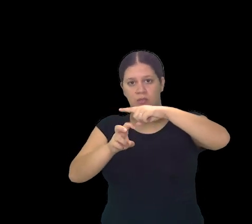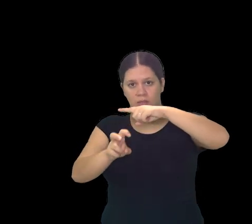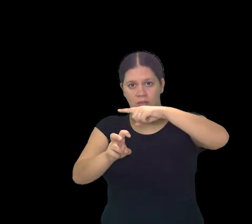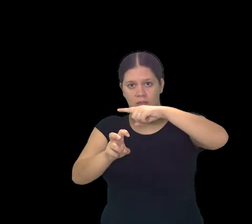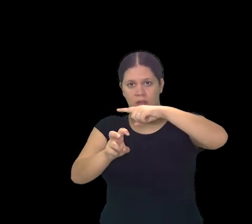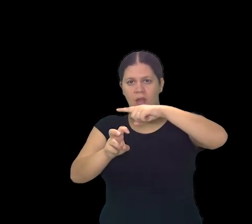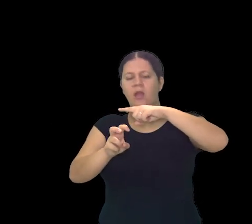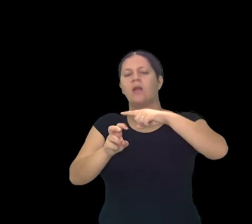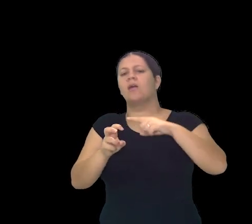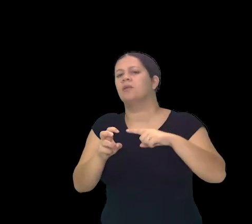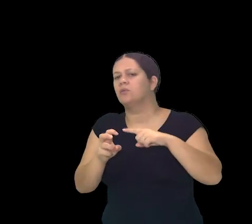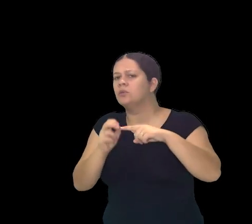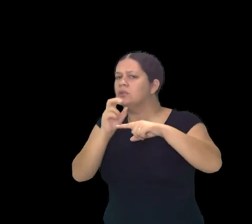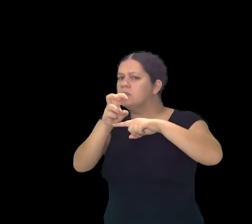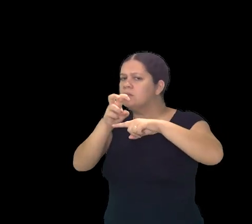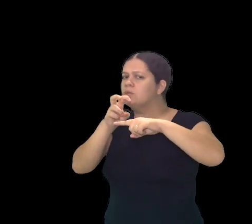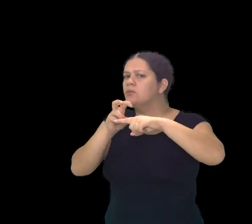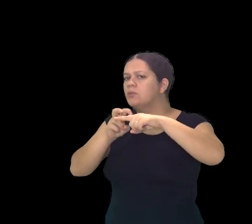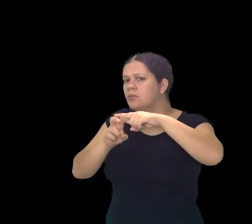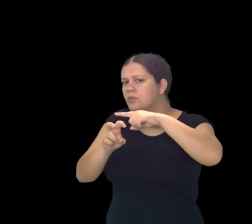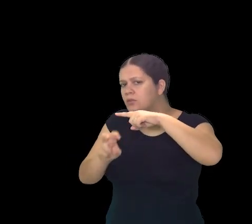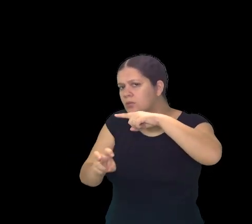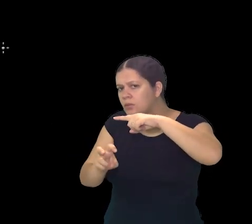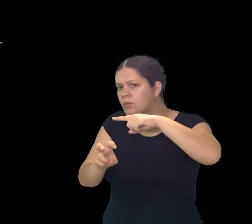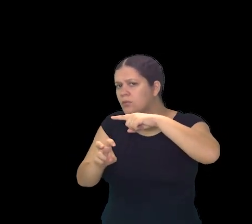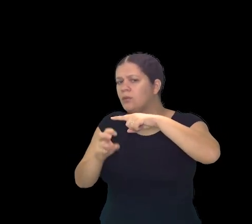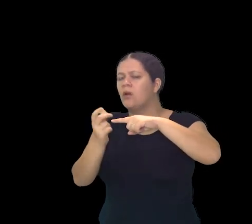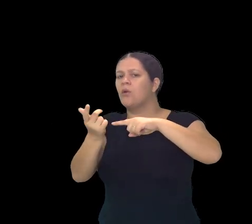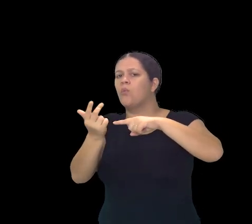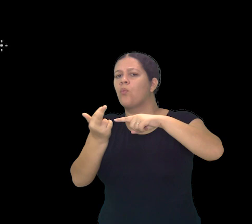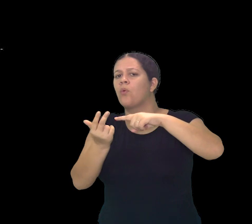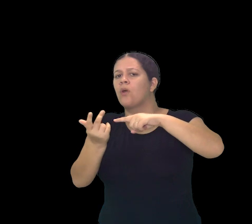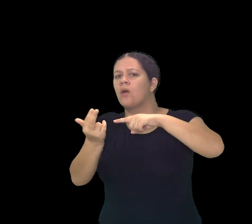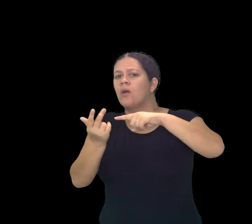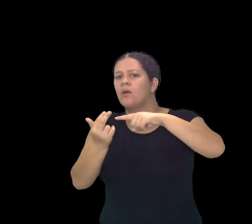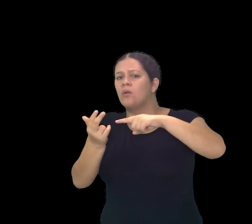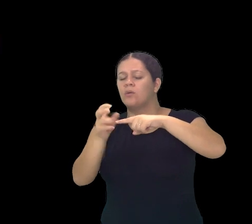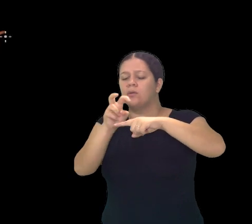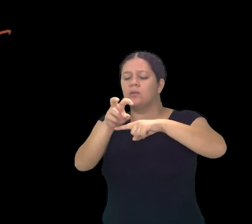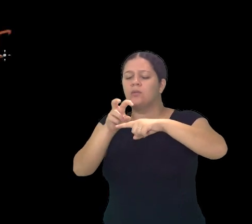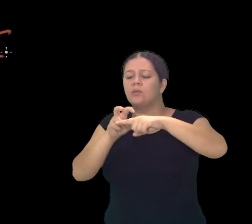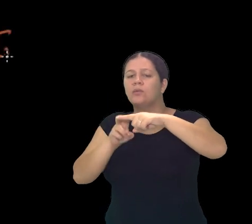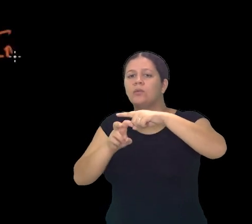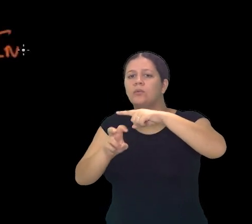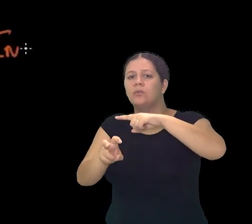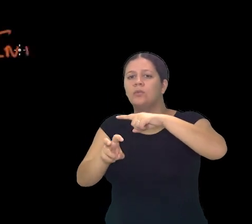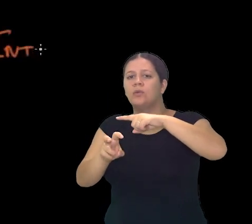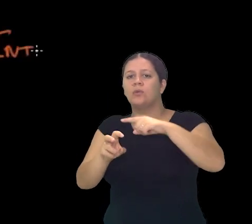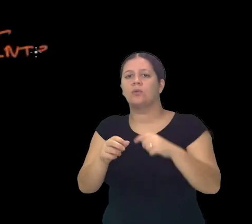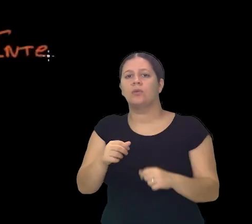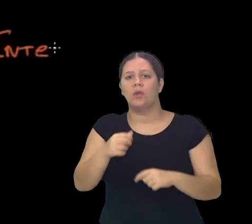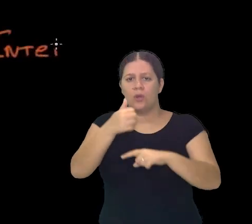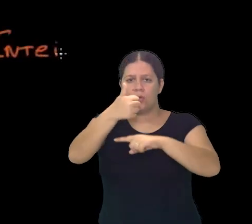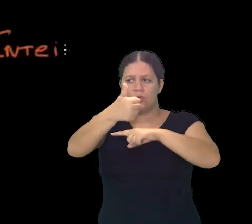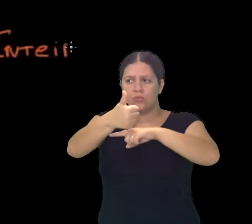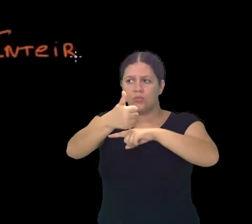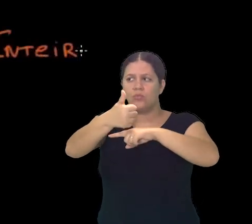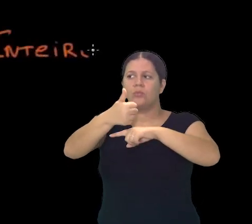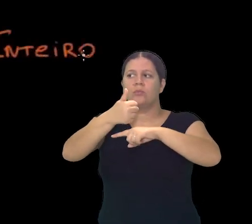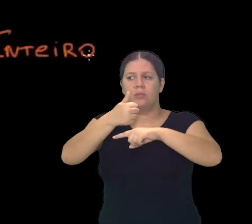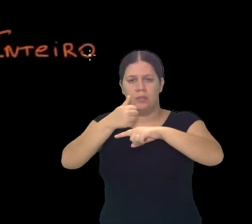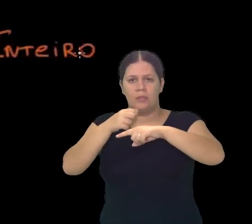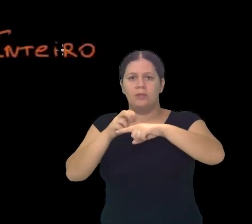E você deve estar dizendo, peraí, se dei 5 das 5 seções iguais sombreadas, se tenho 5 sobre 5, tenho o inteiro